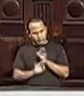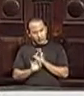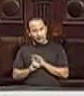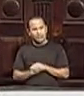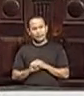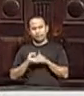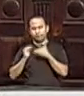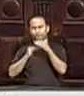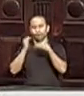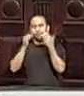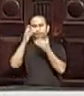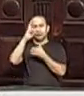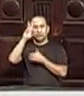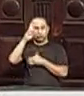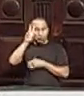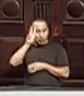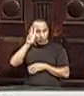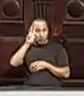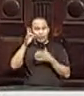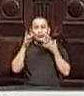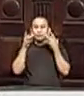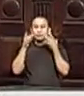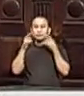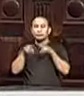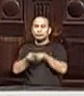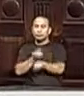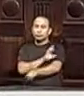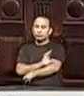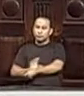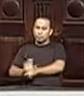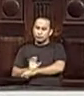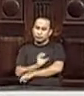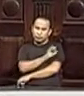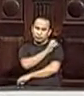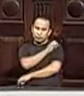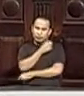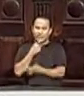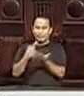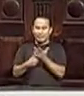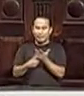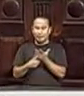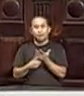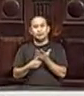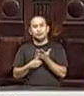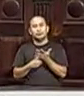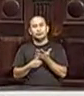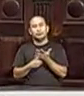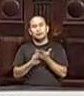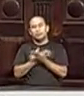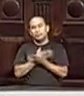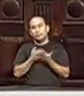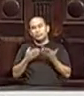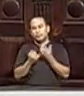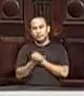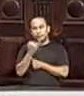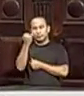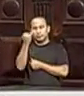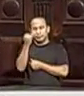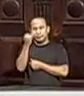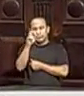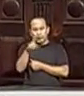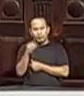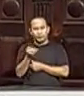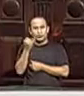Proteção do Patrimônio Histórico e Artístico Cultural do Rio de Janeiro marca uma etapa importante, é um marco